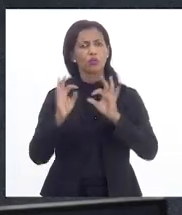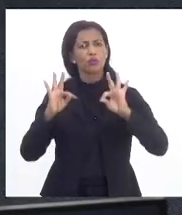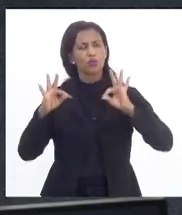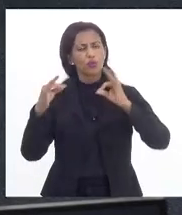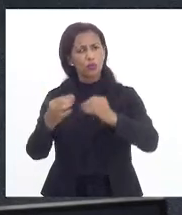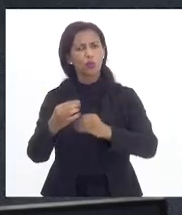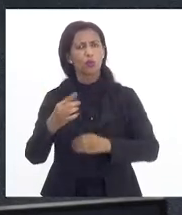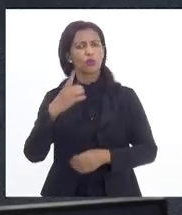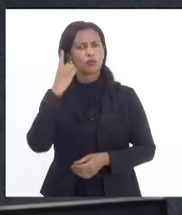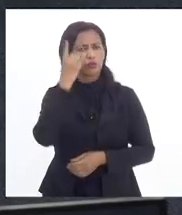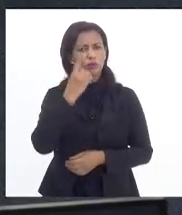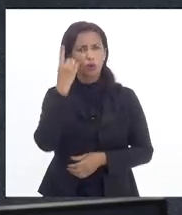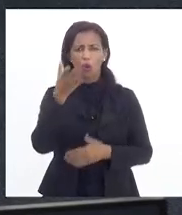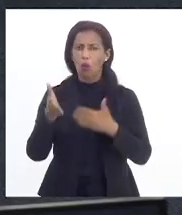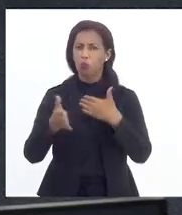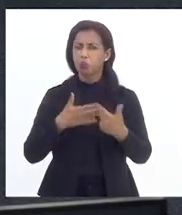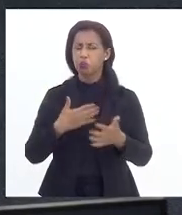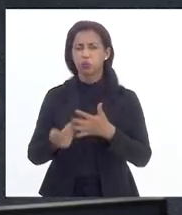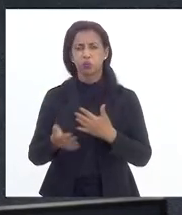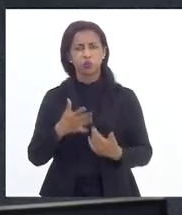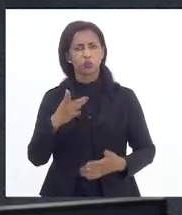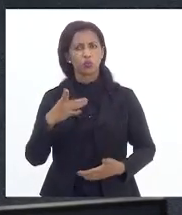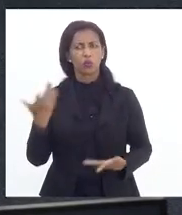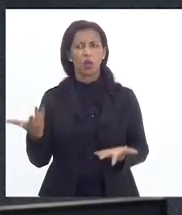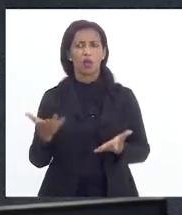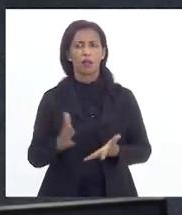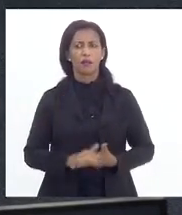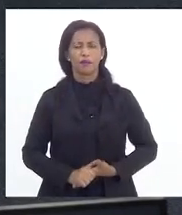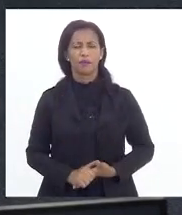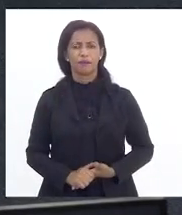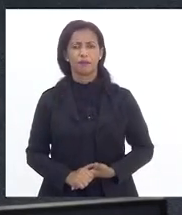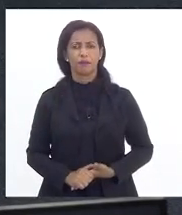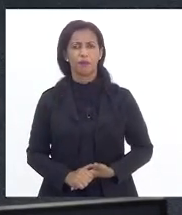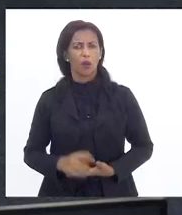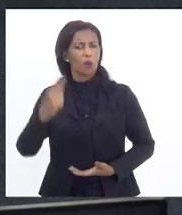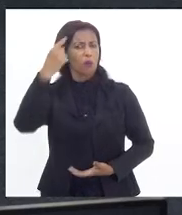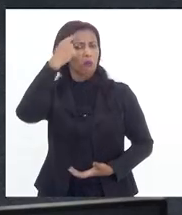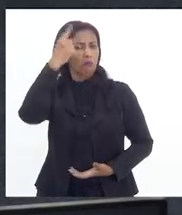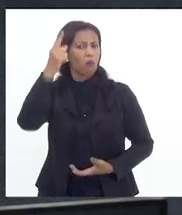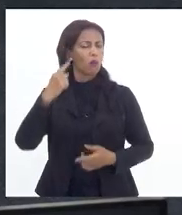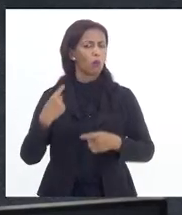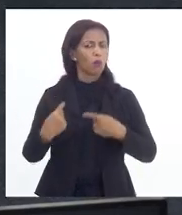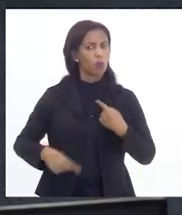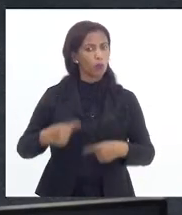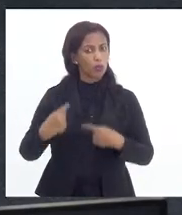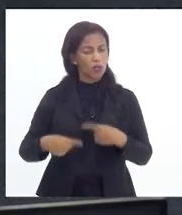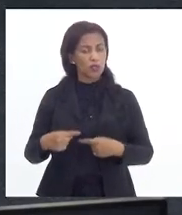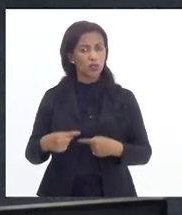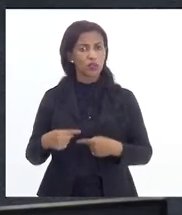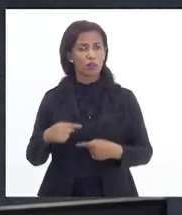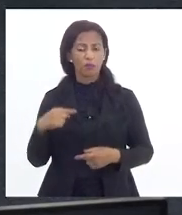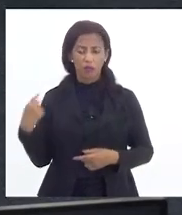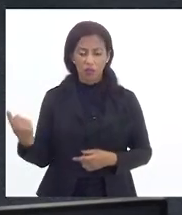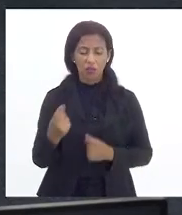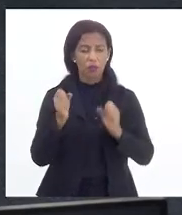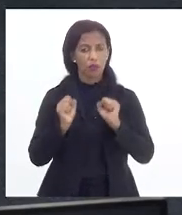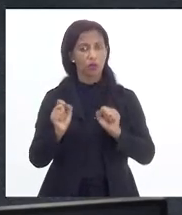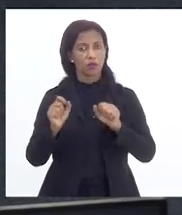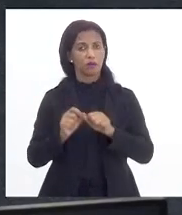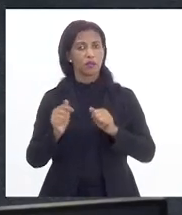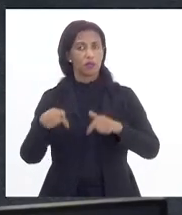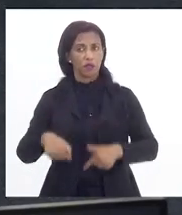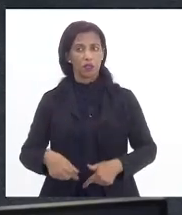tudo parla em Qualquer que seja a a ideologia política para que a gente possa fazer aqui